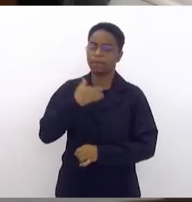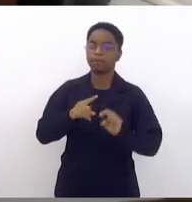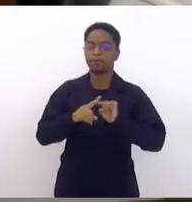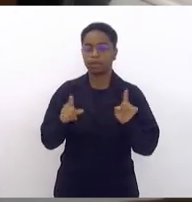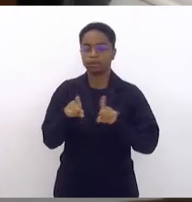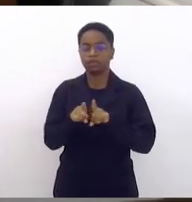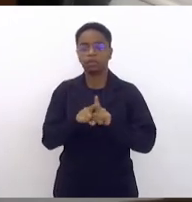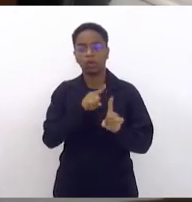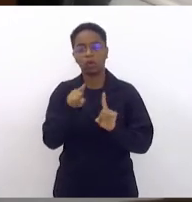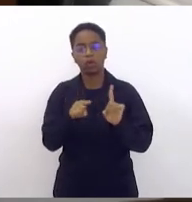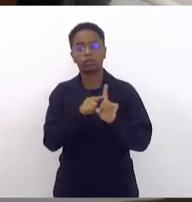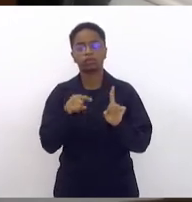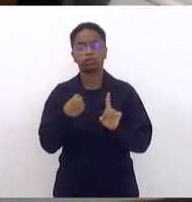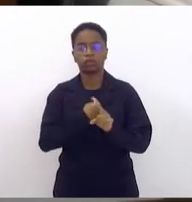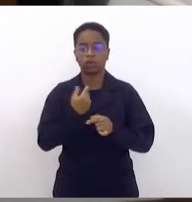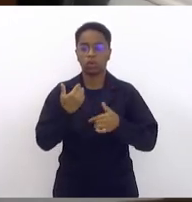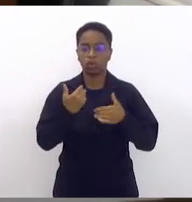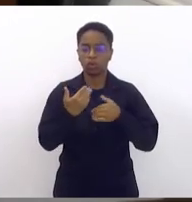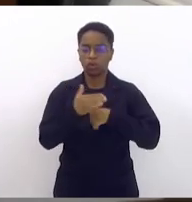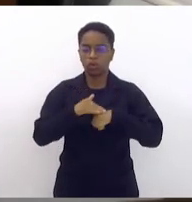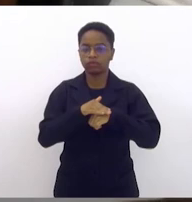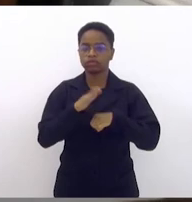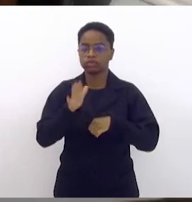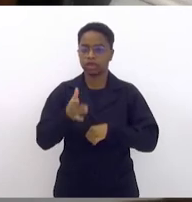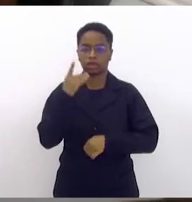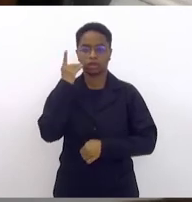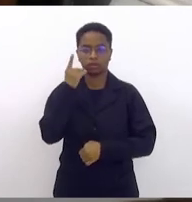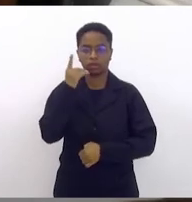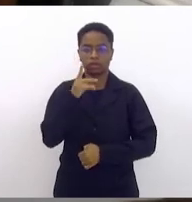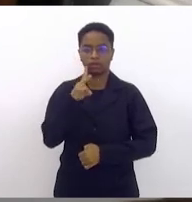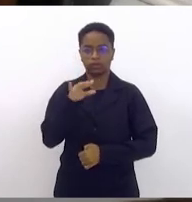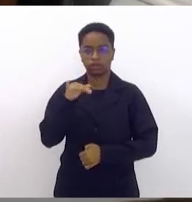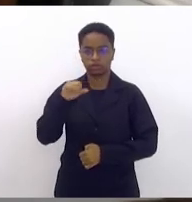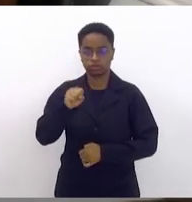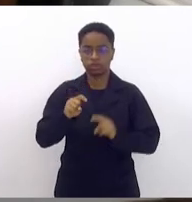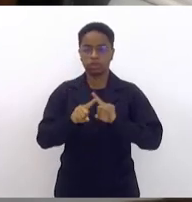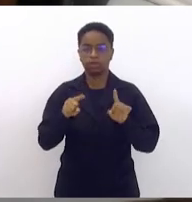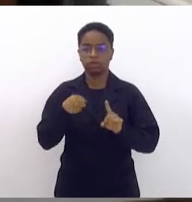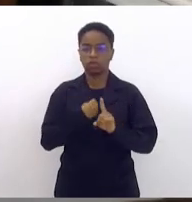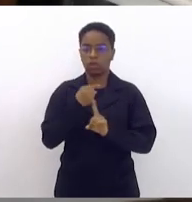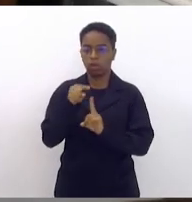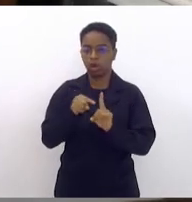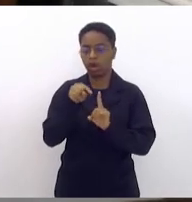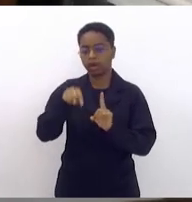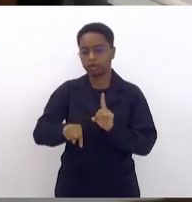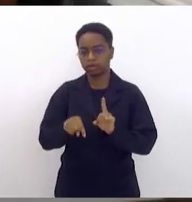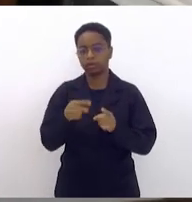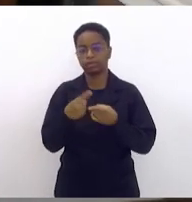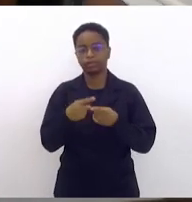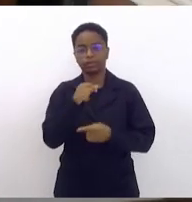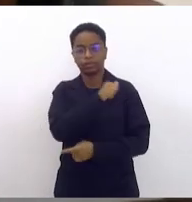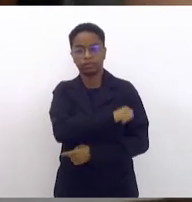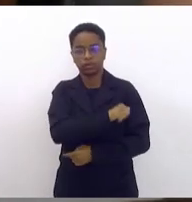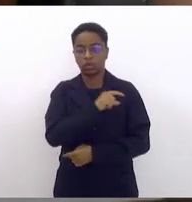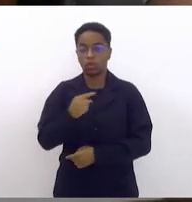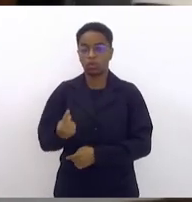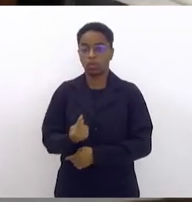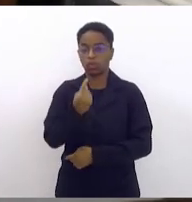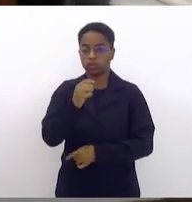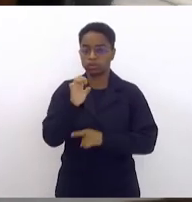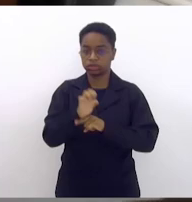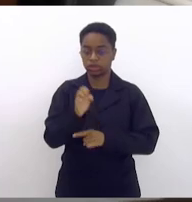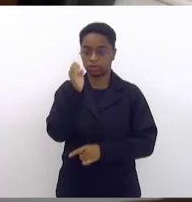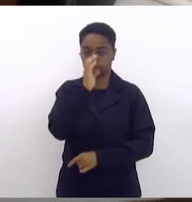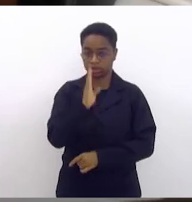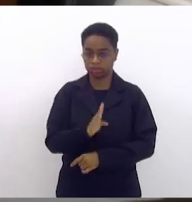outra meta que a gente já conversou com o deputado viní Rolino tem que ser um dos objetivos da frente parlamentar o estado do Rio de Janeiro é o único estado do Brasil que tem um